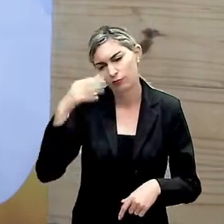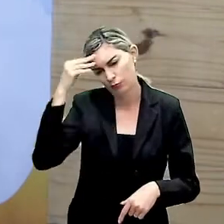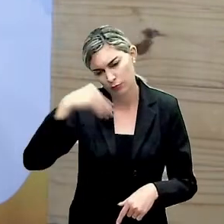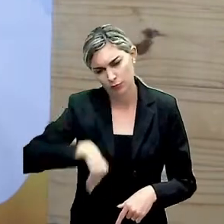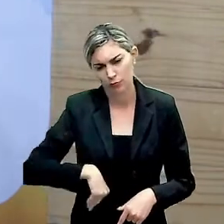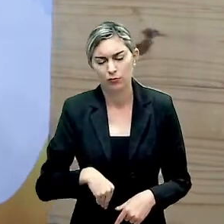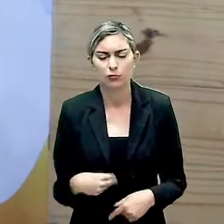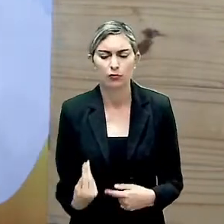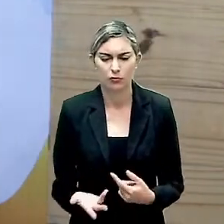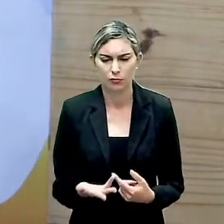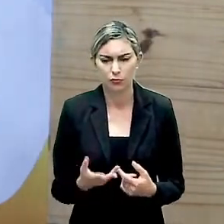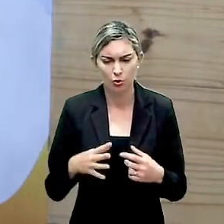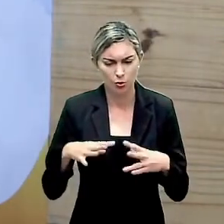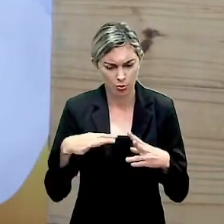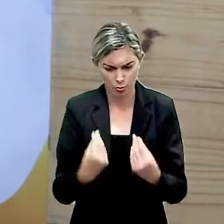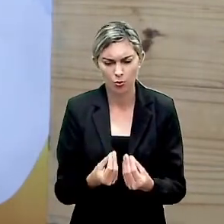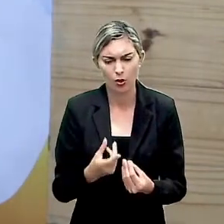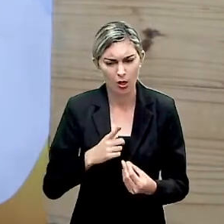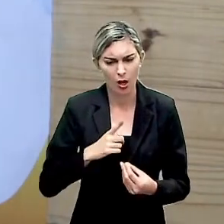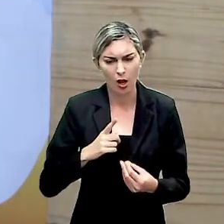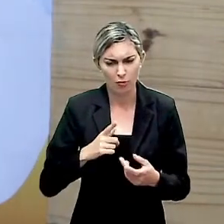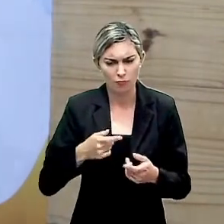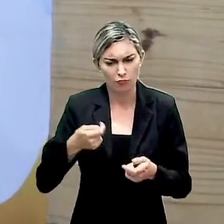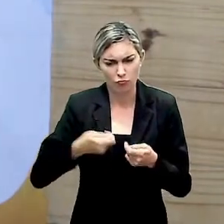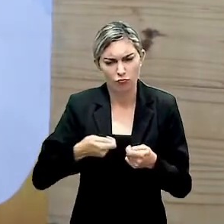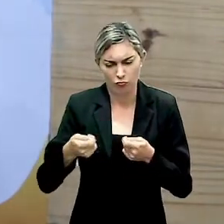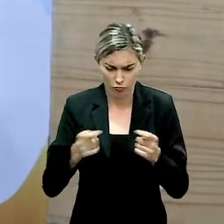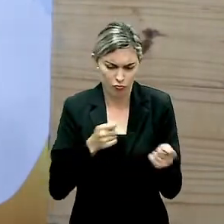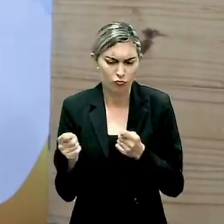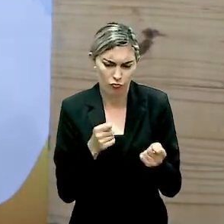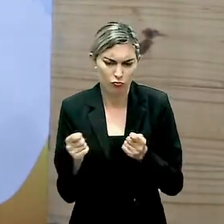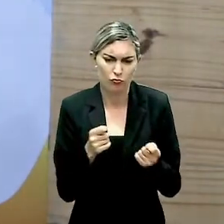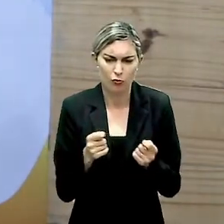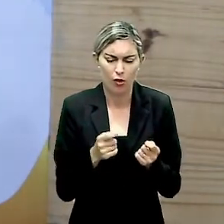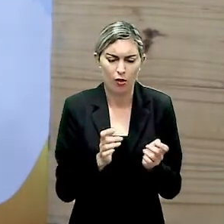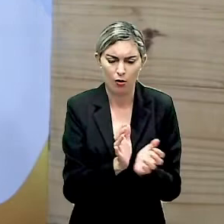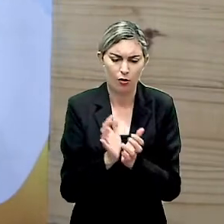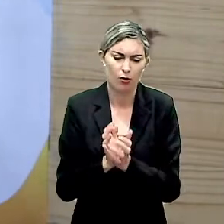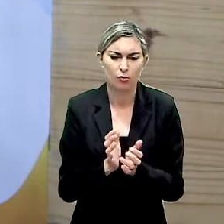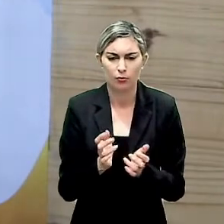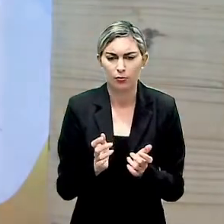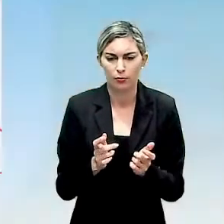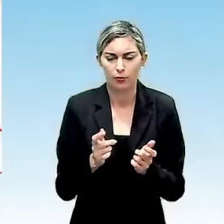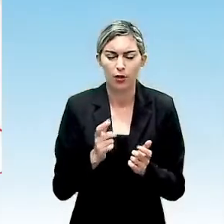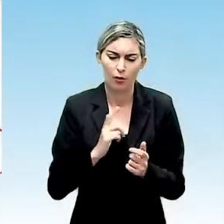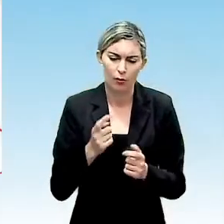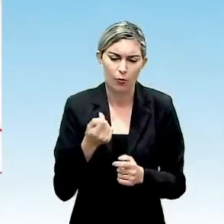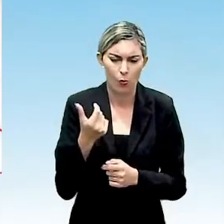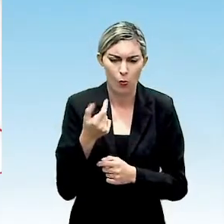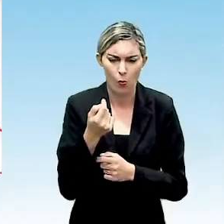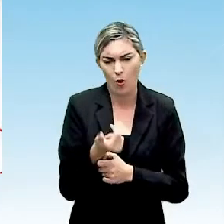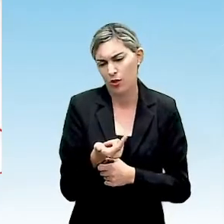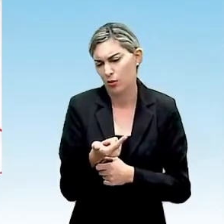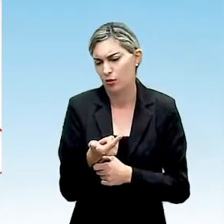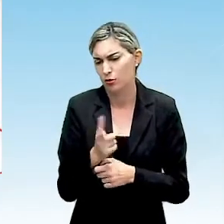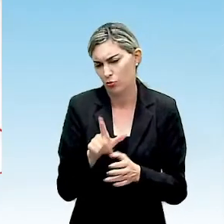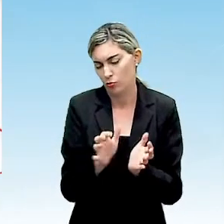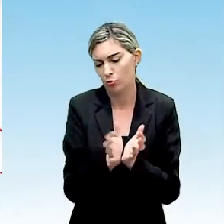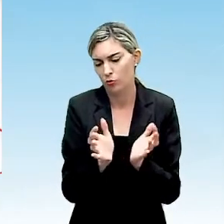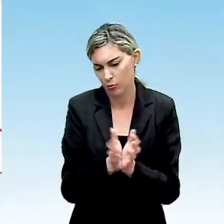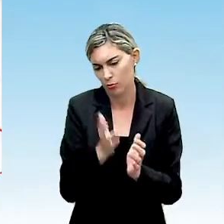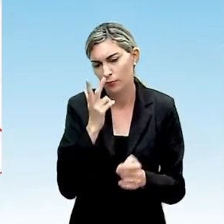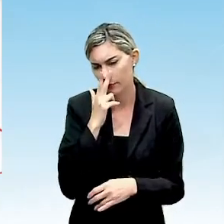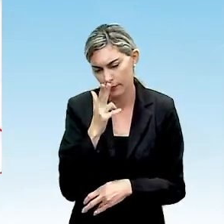né, todo esse controle. Há uma ausência de chapas, né, então é quase que só um grupo